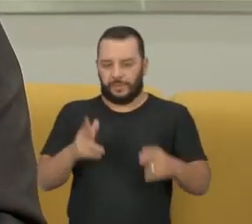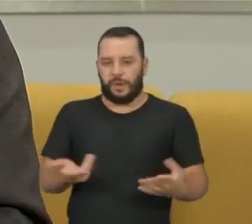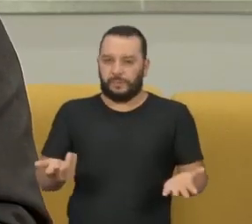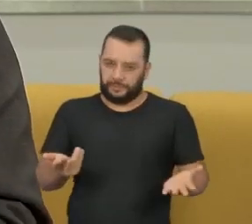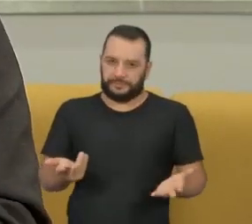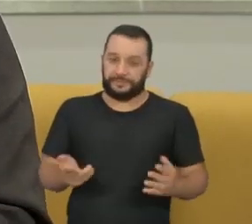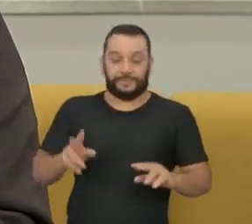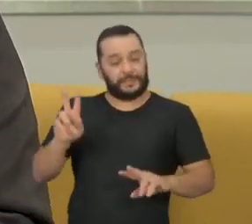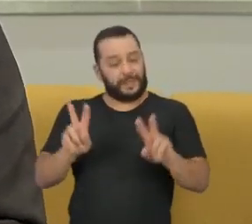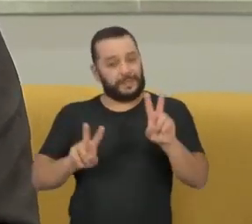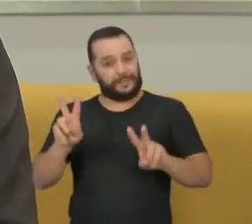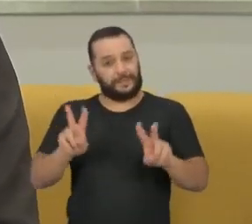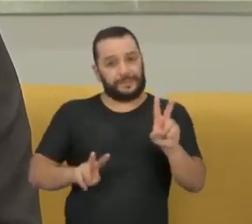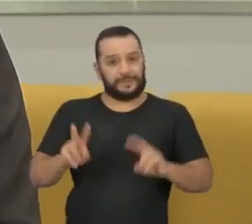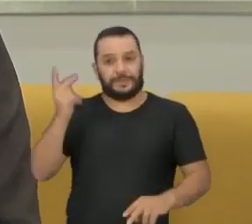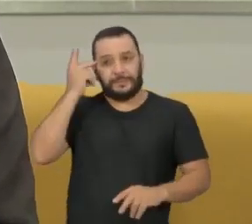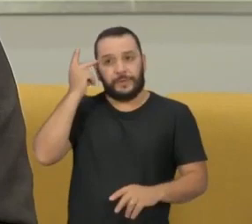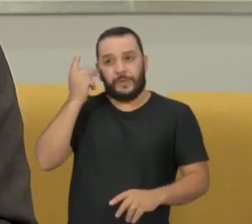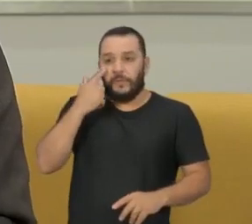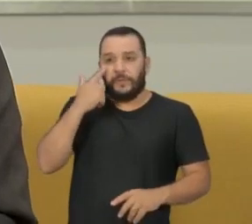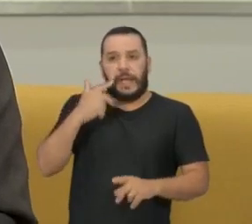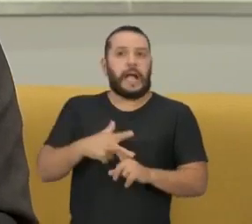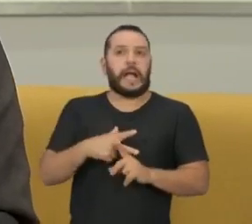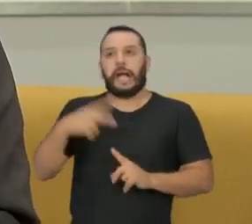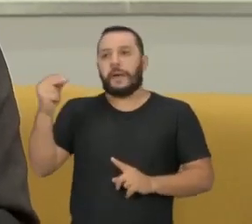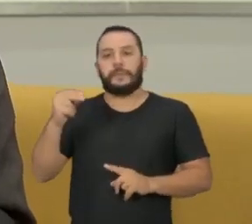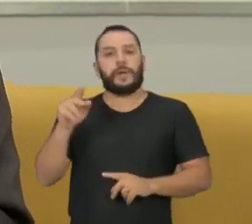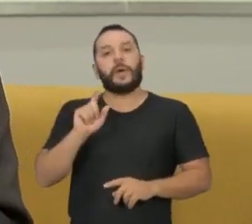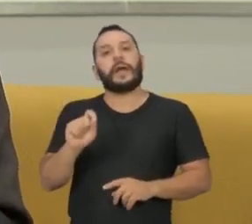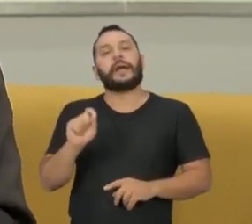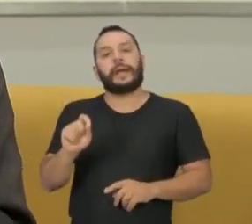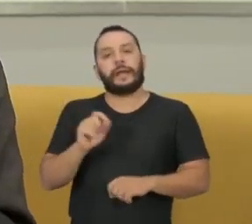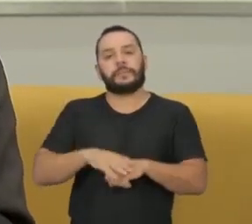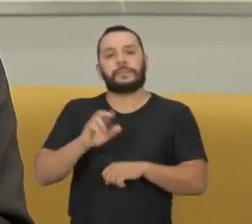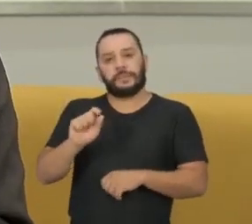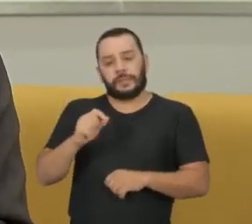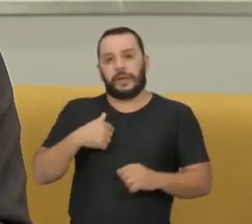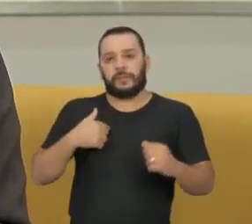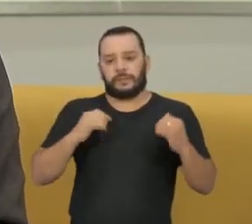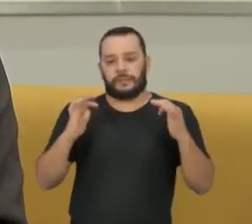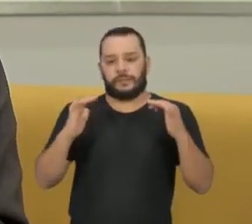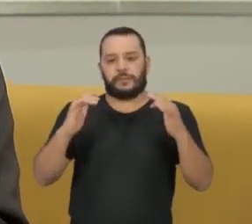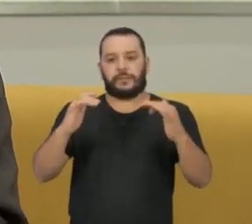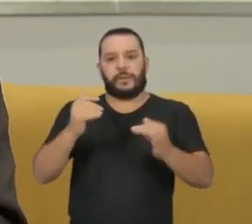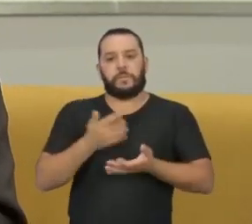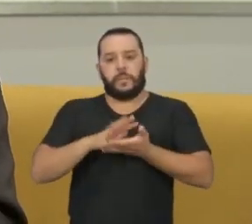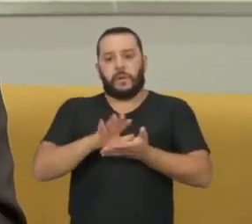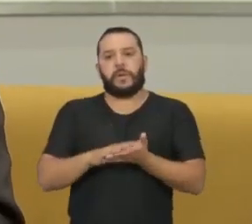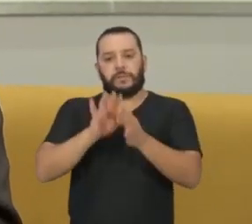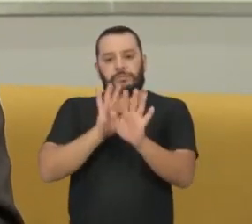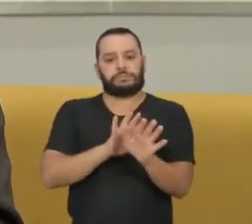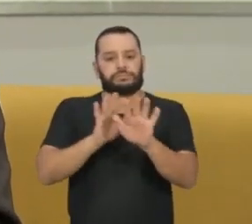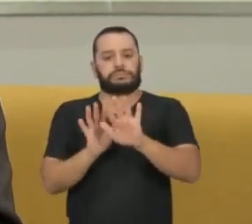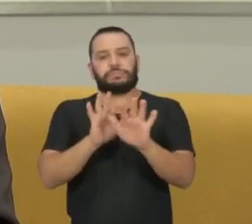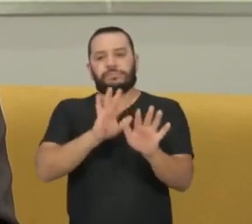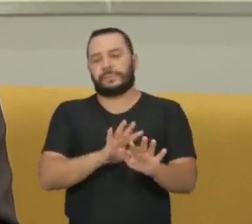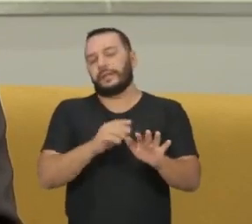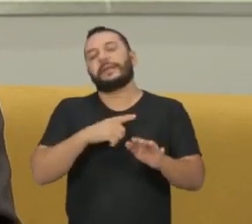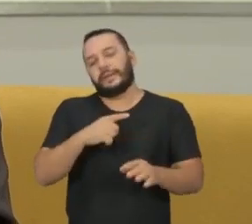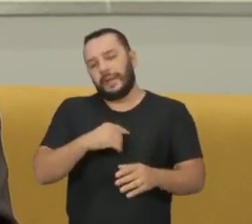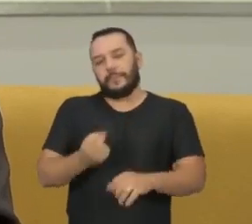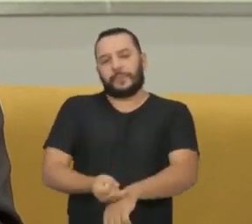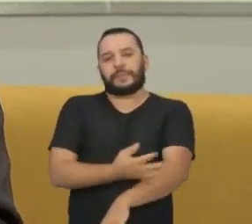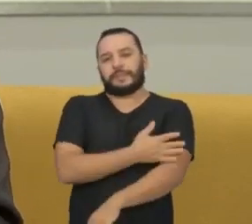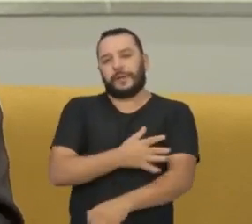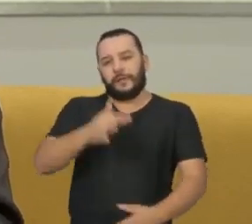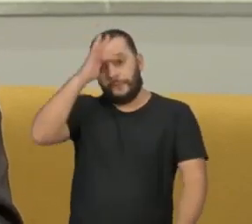conta as horas para saber qual escola de samba será campeã. No Sambódromo reinou o brilho e a emoção. Houve também muito riso,